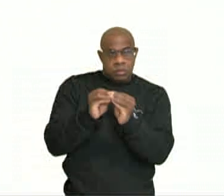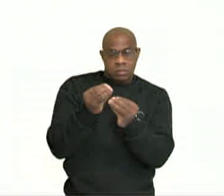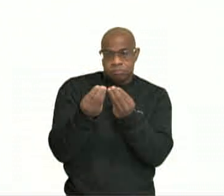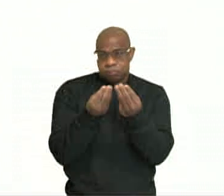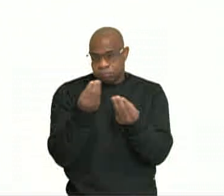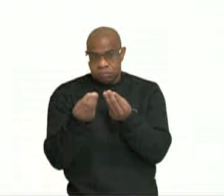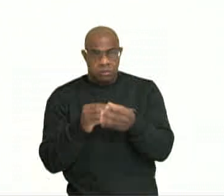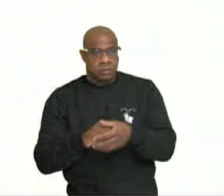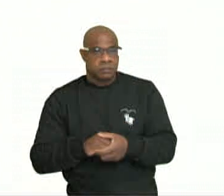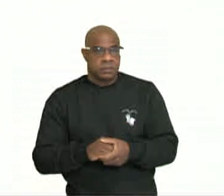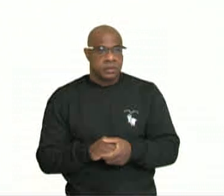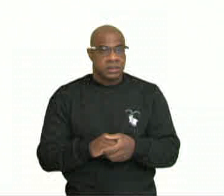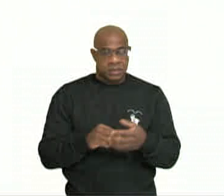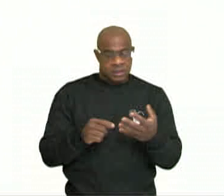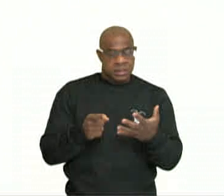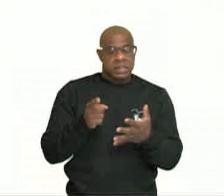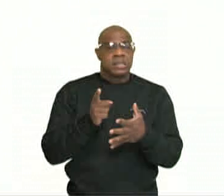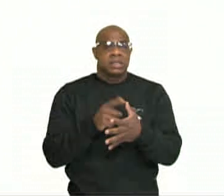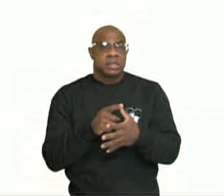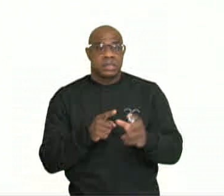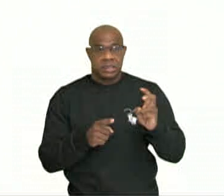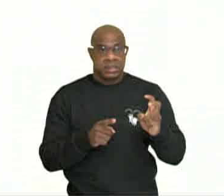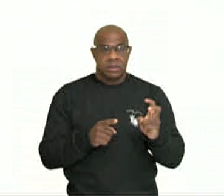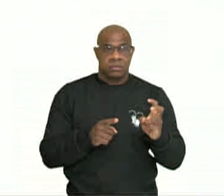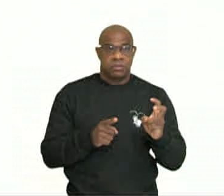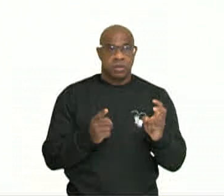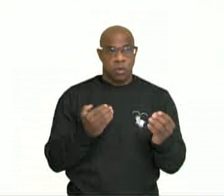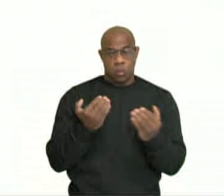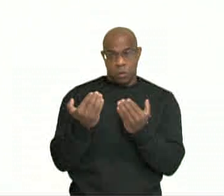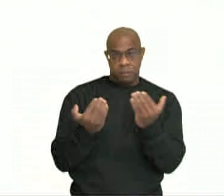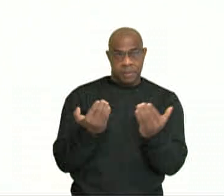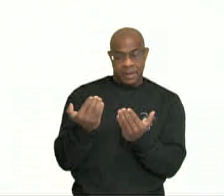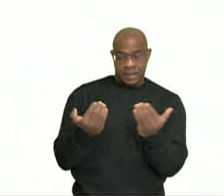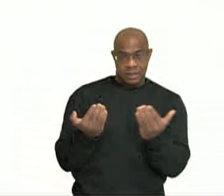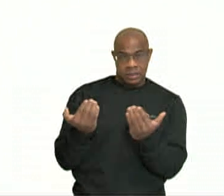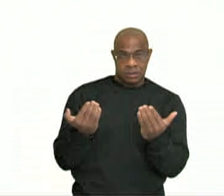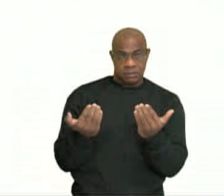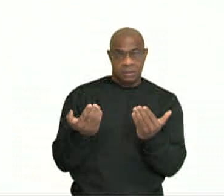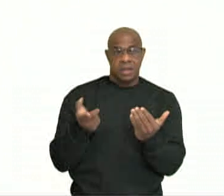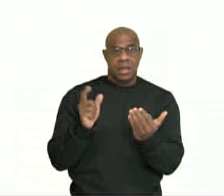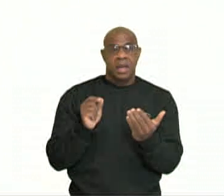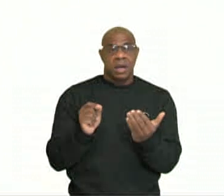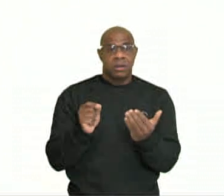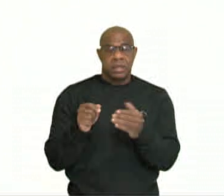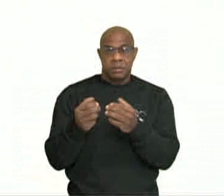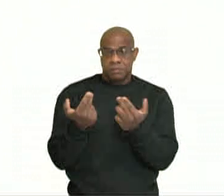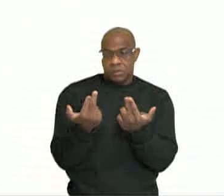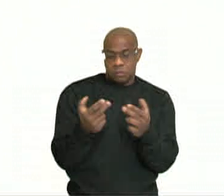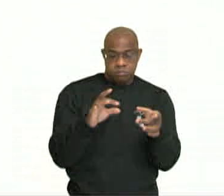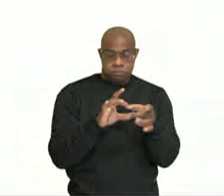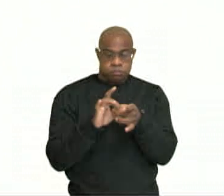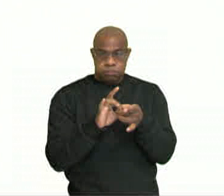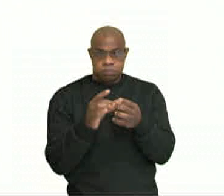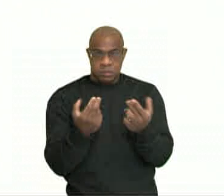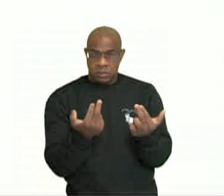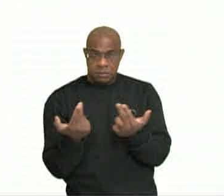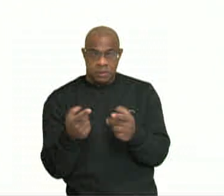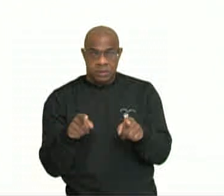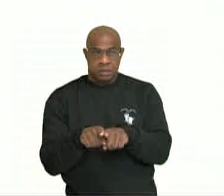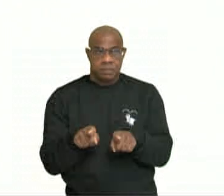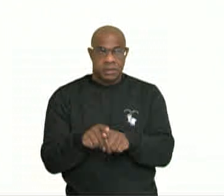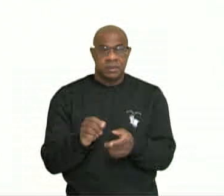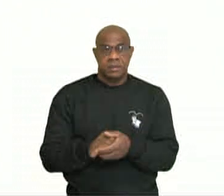comparação, ou analogia, como queira chamar, é baseado em fatores de semelhança ou analogia,